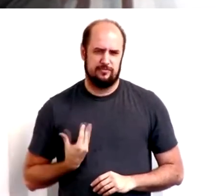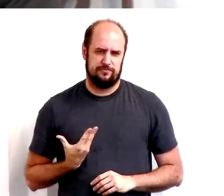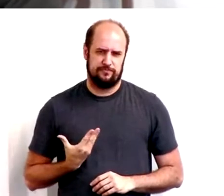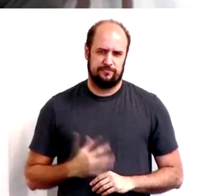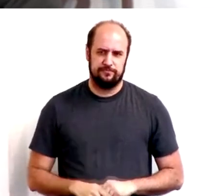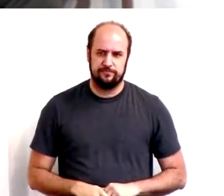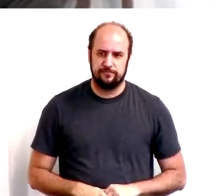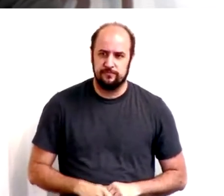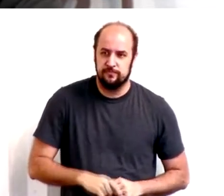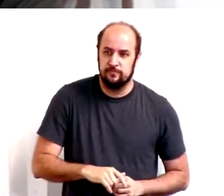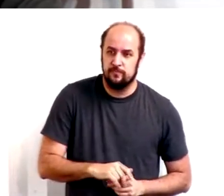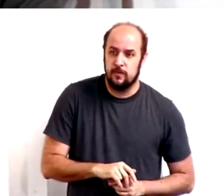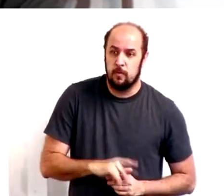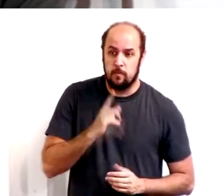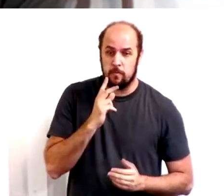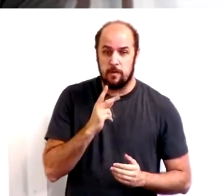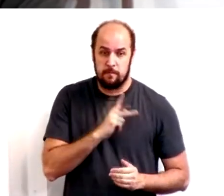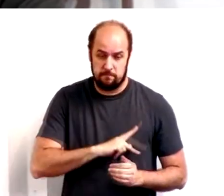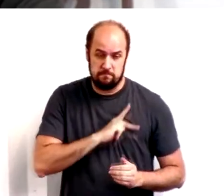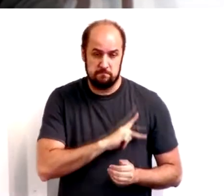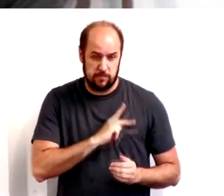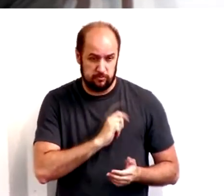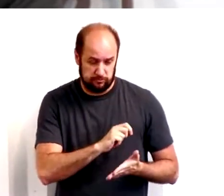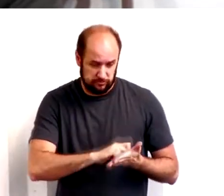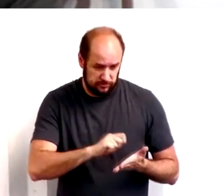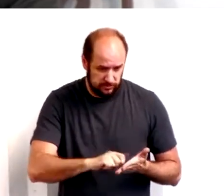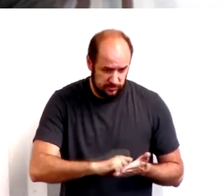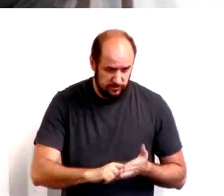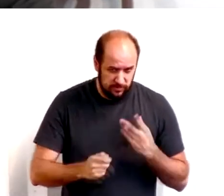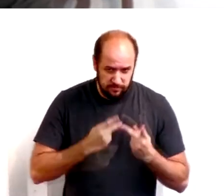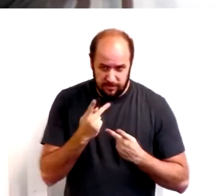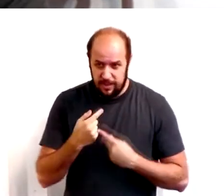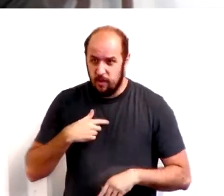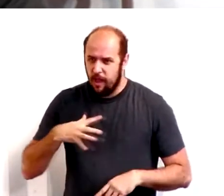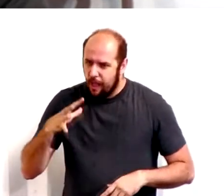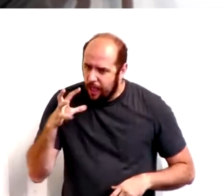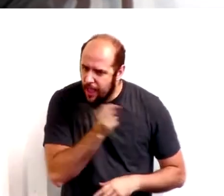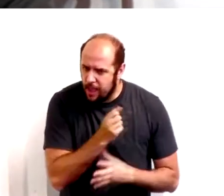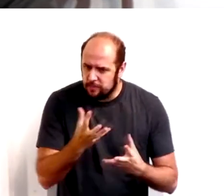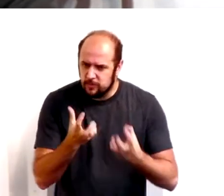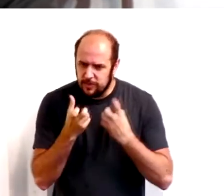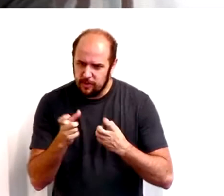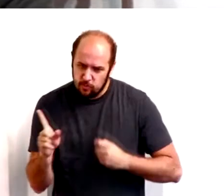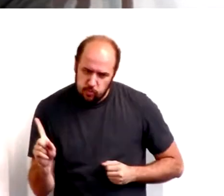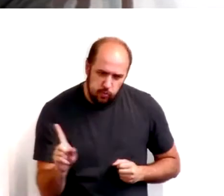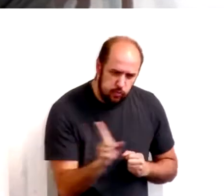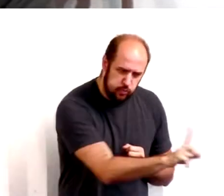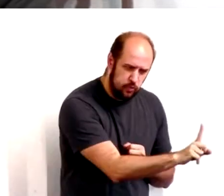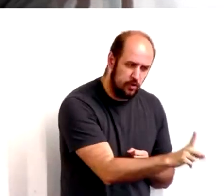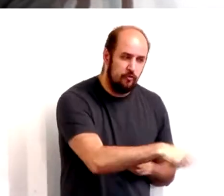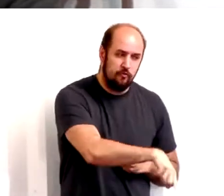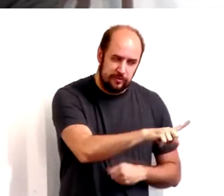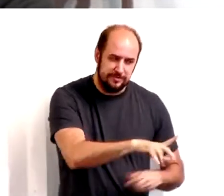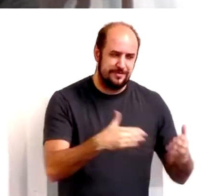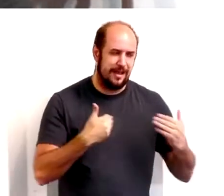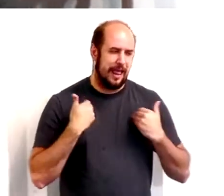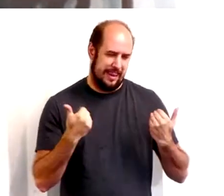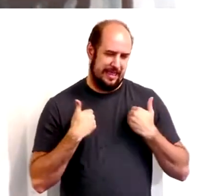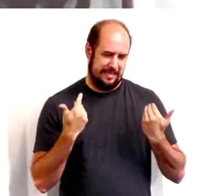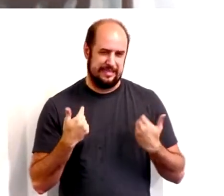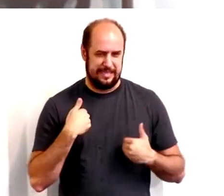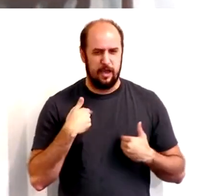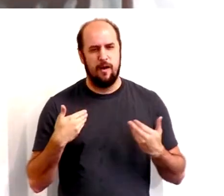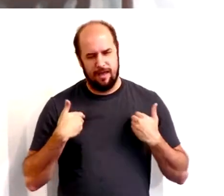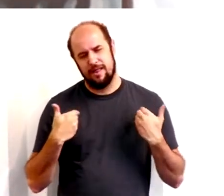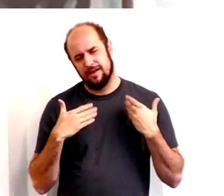tanto mais me apresso em mandá-lo, para que vendo-o novamente vos alegreis e eu tenha menos tristeza.